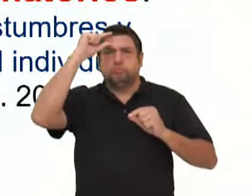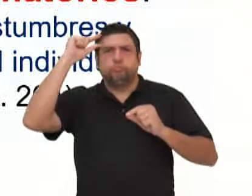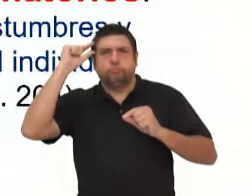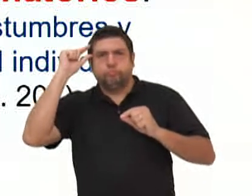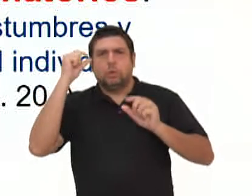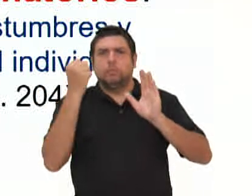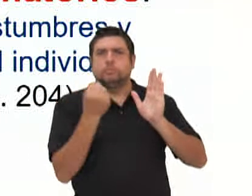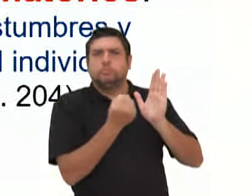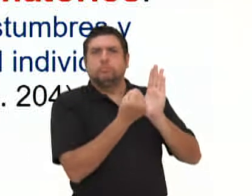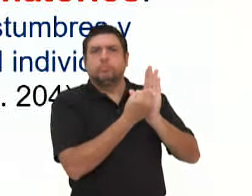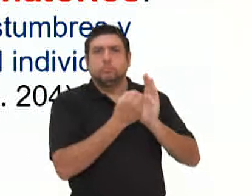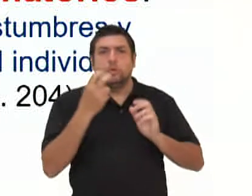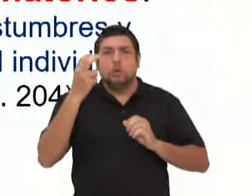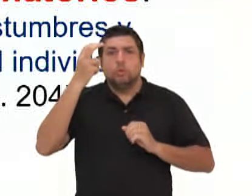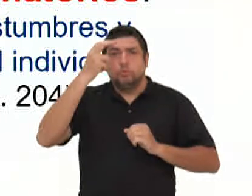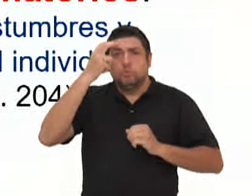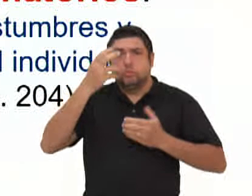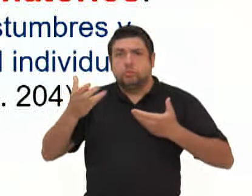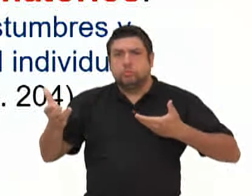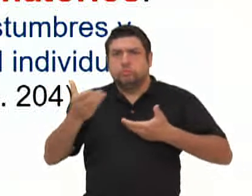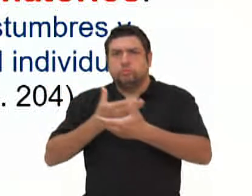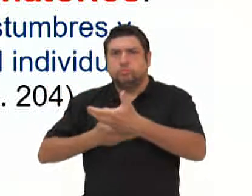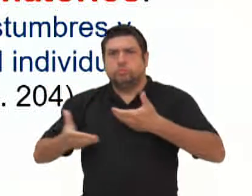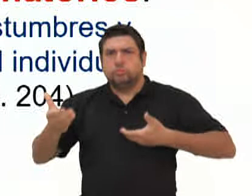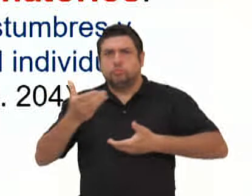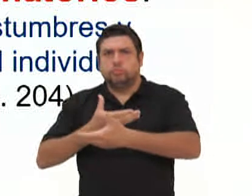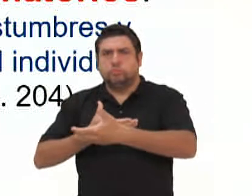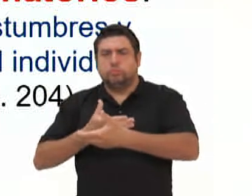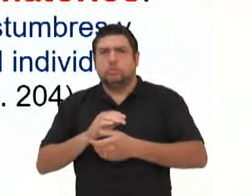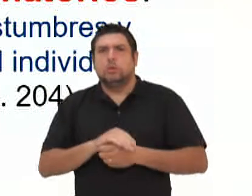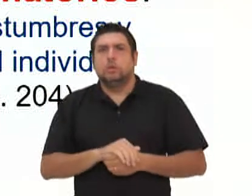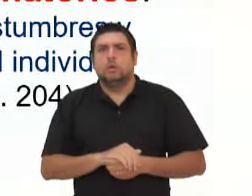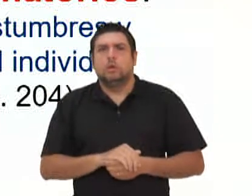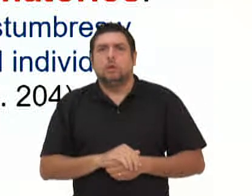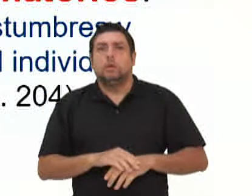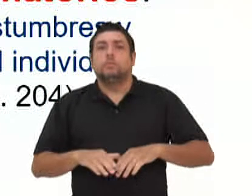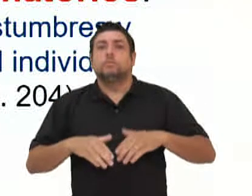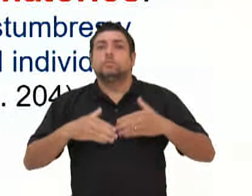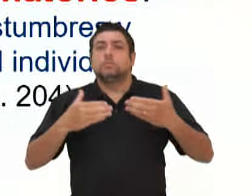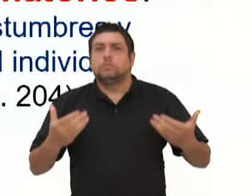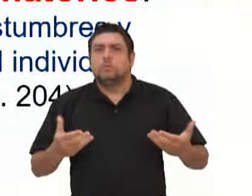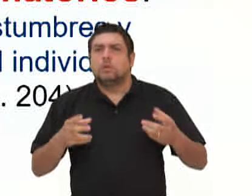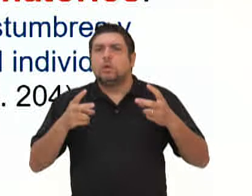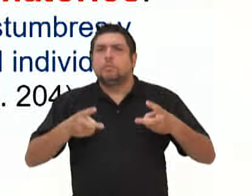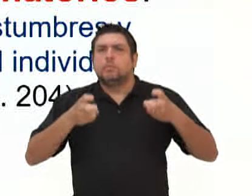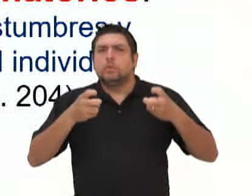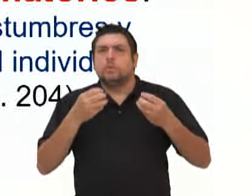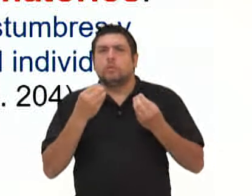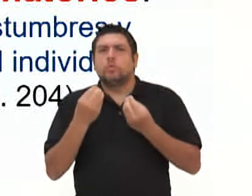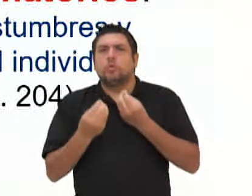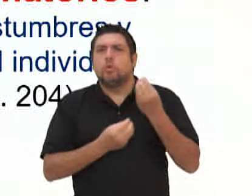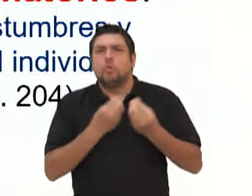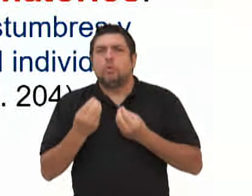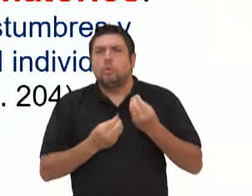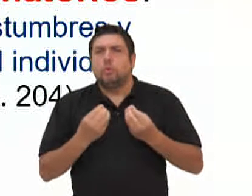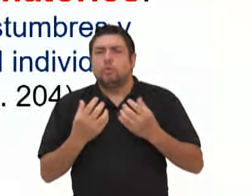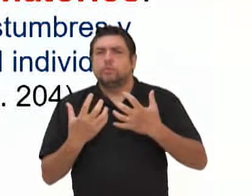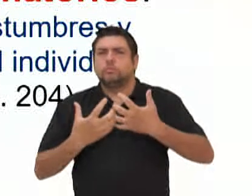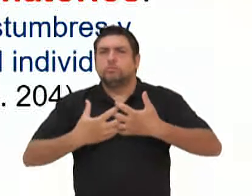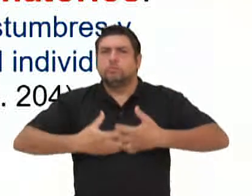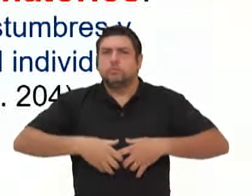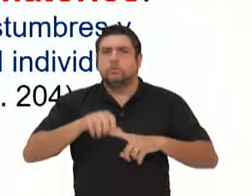estereotipos interculturales. Incluso observamos la función social. O sea, ¿para qué sirve un reportaje?